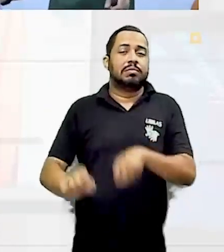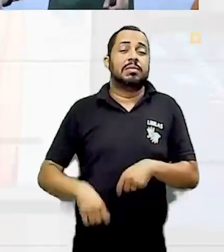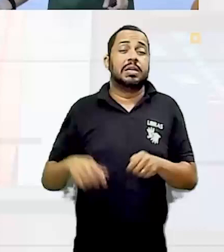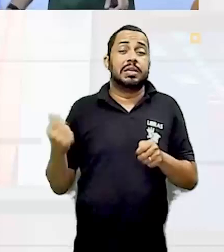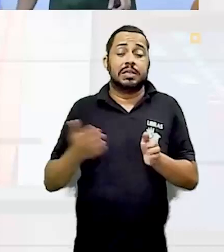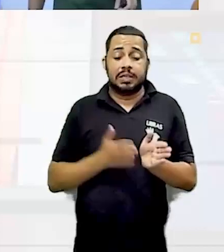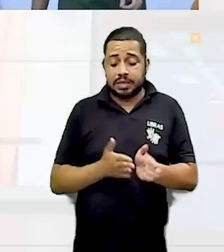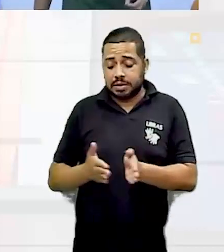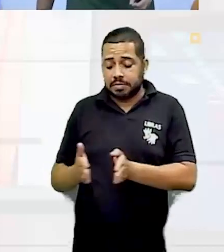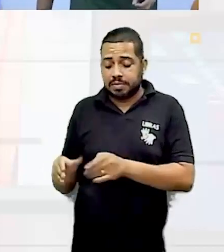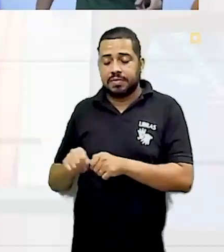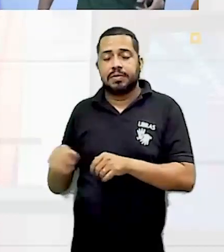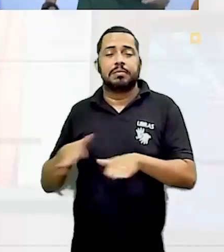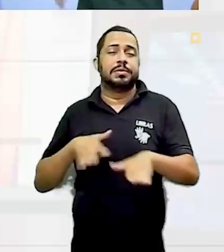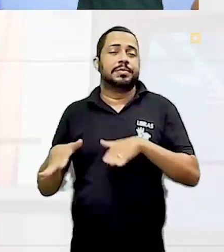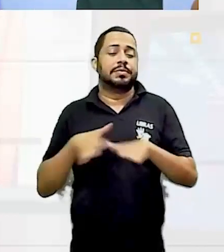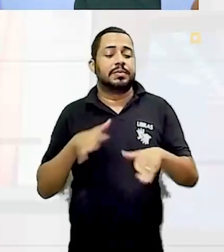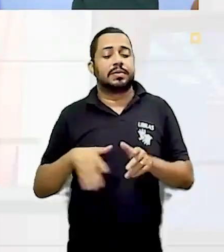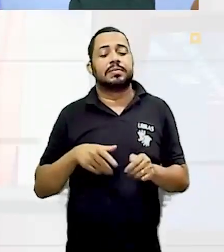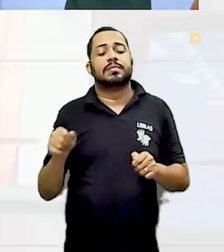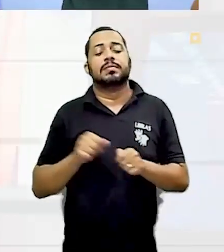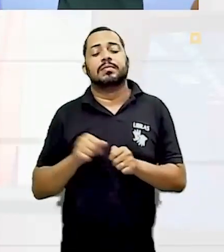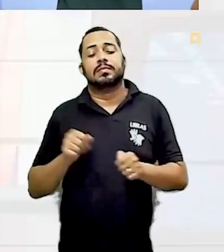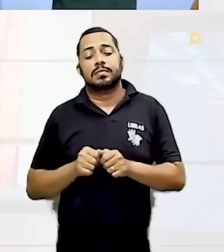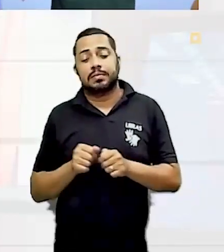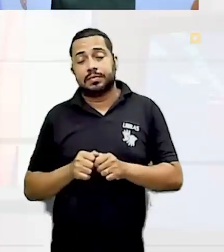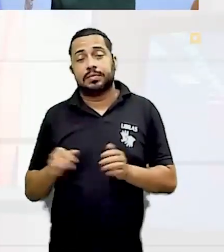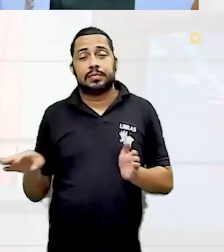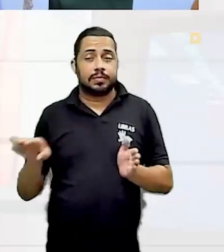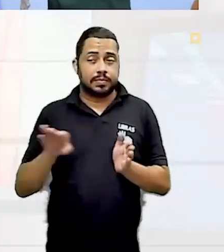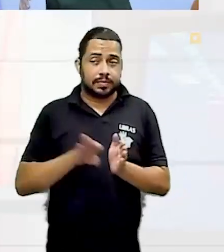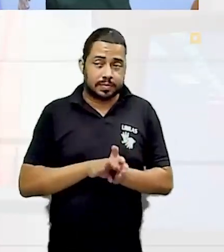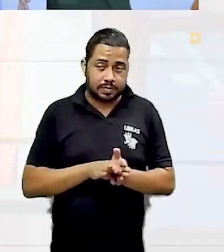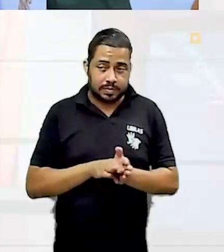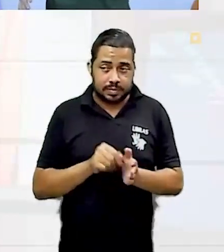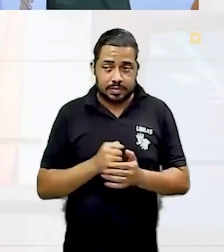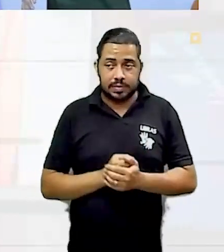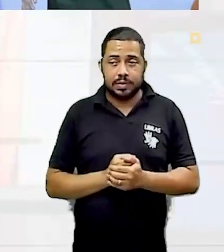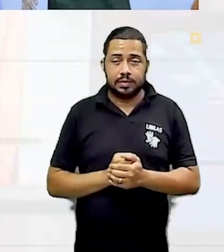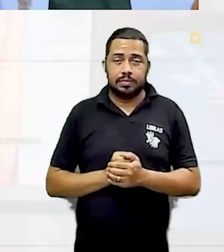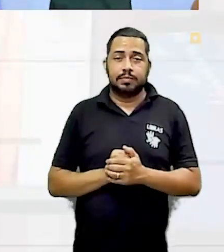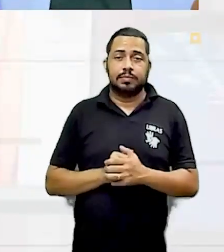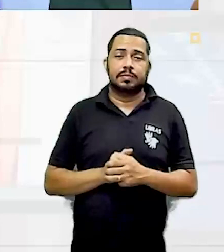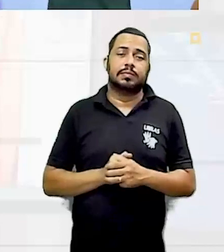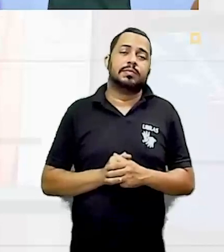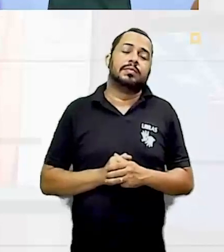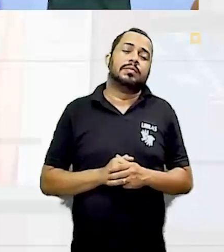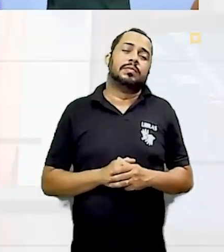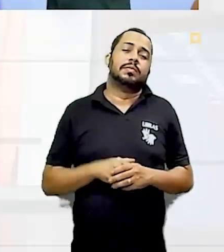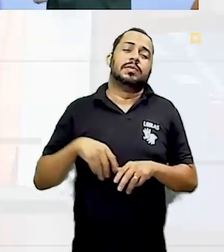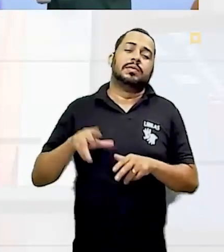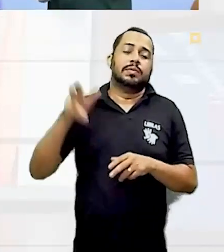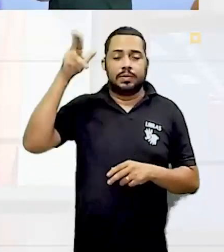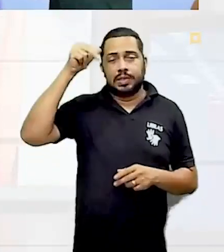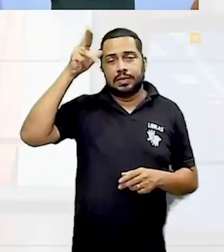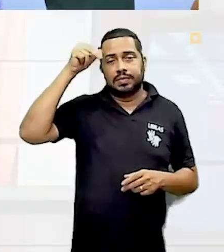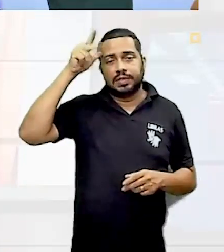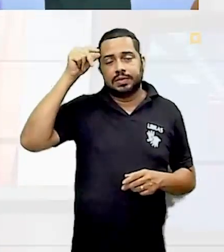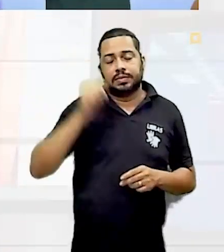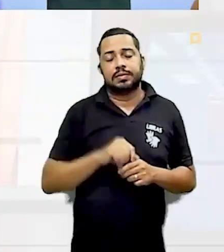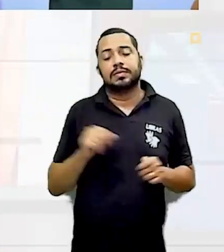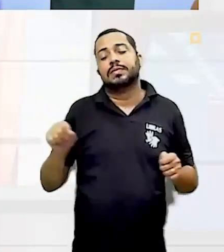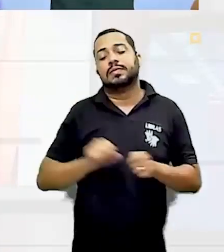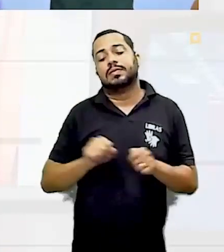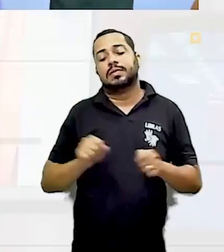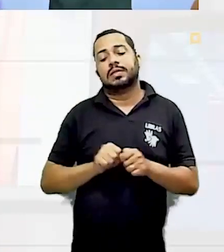movimento. Então ele chegou lá ele pegou um cavalo com um corredor,